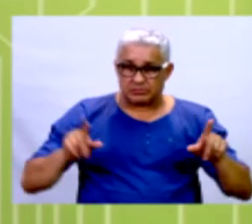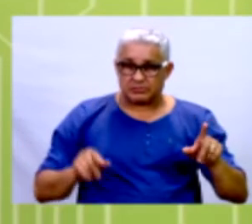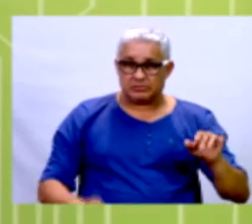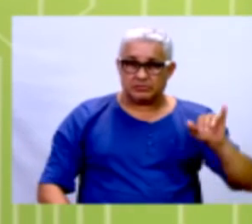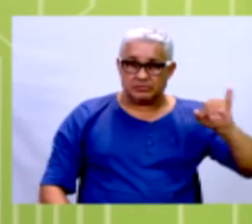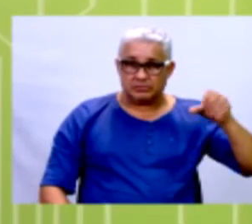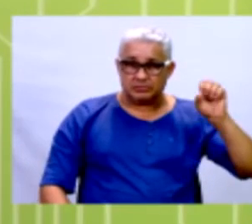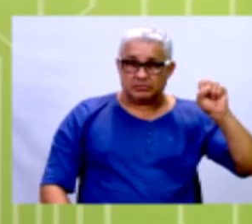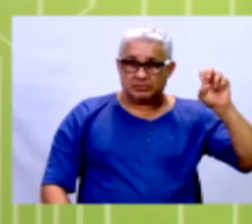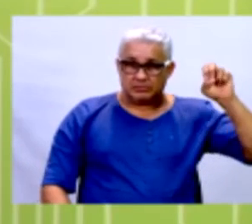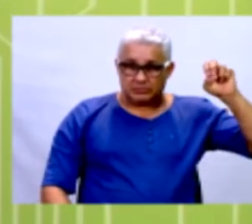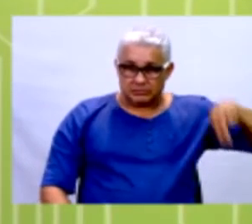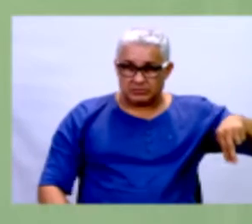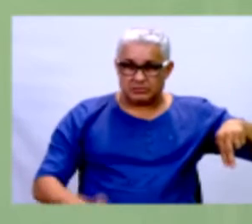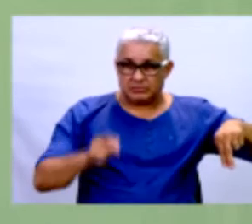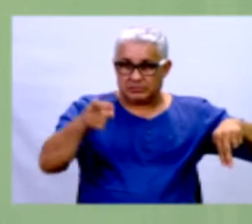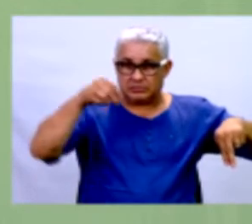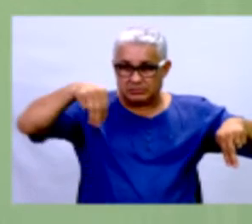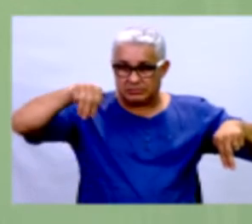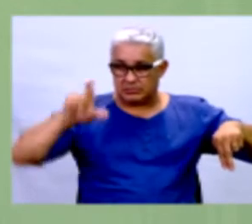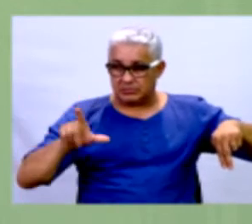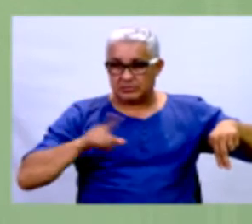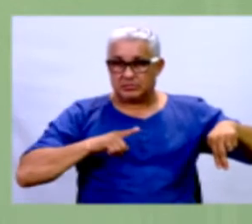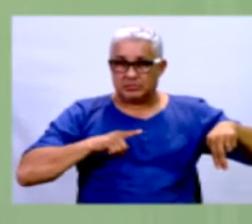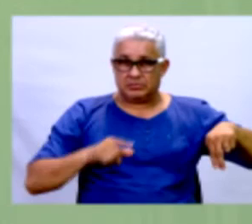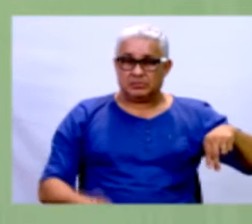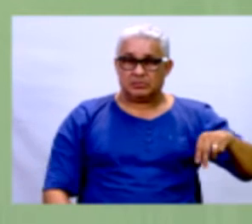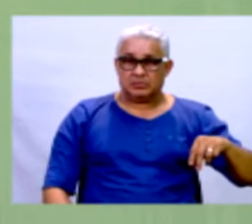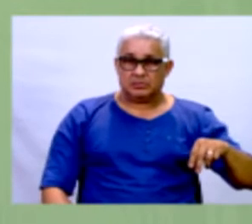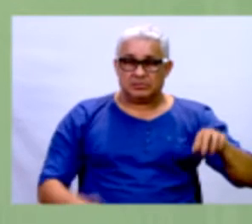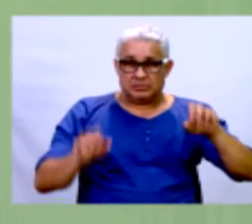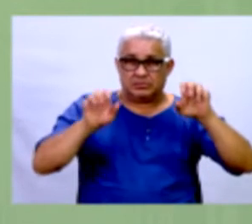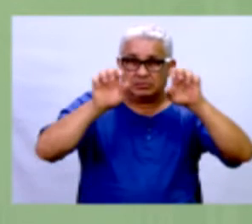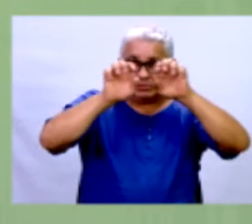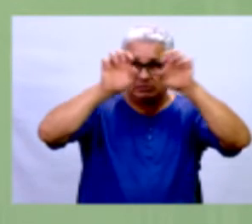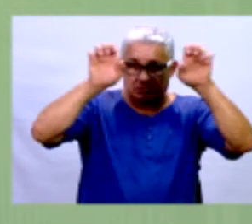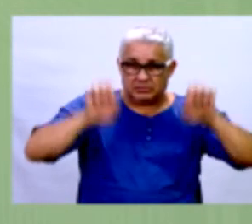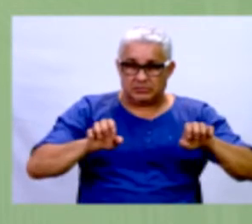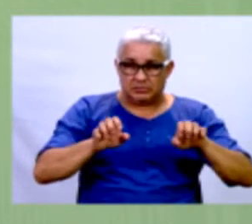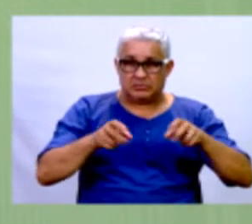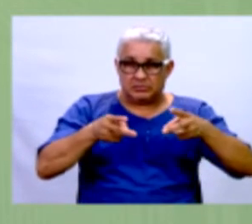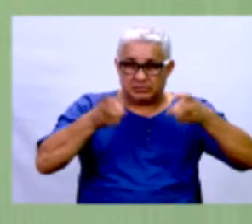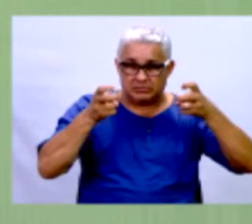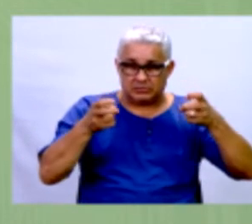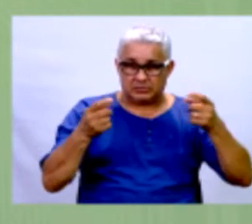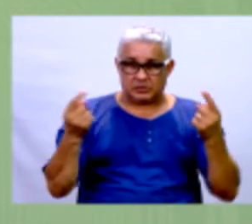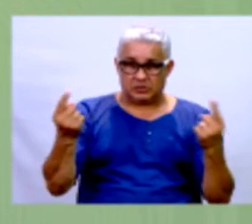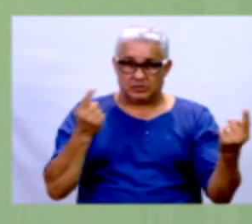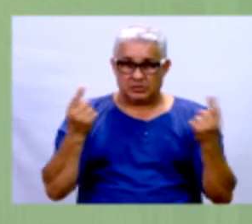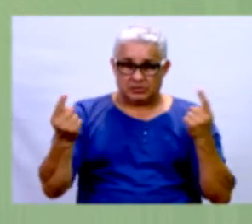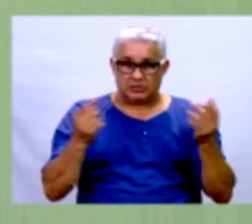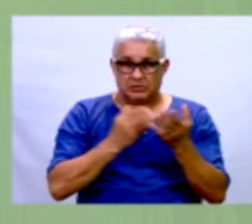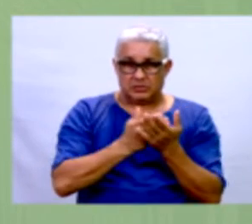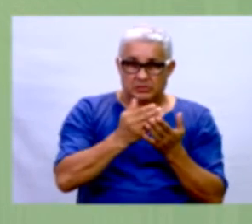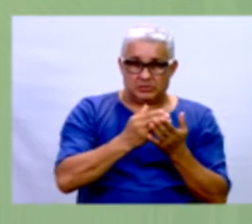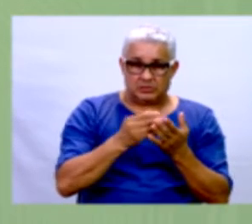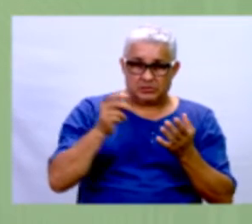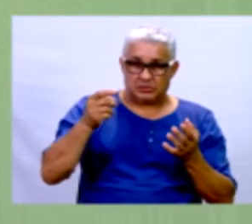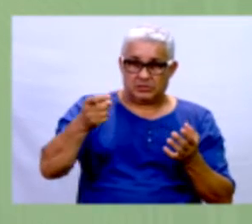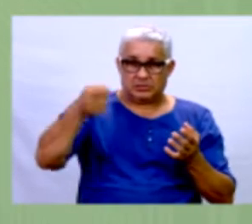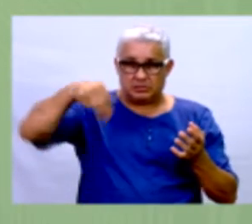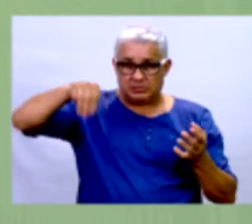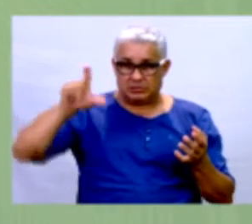outro, né? A gente tem a estrutura na identificação deles, né? Inicialmente, né, XML